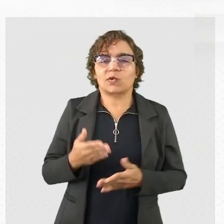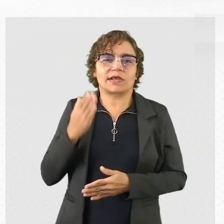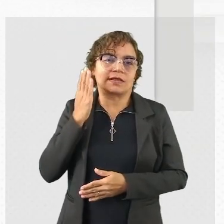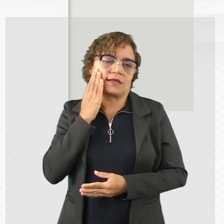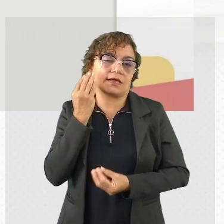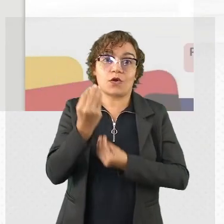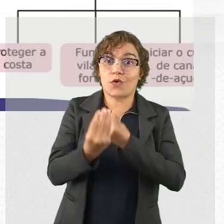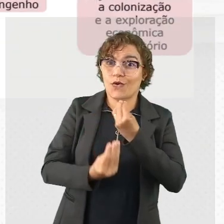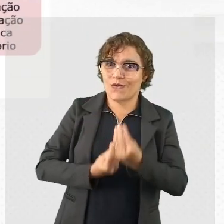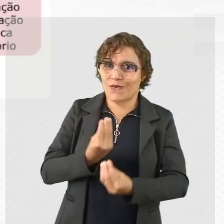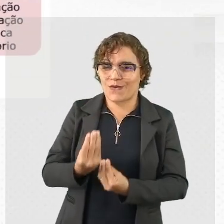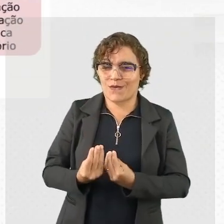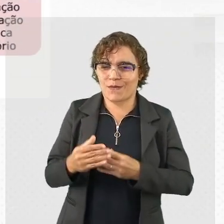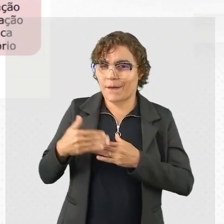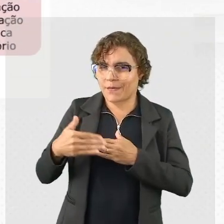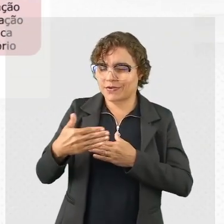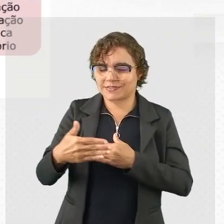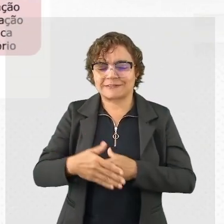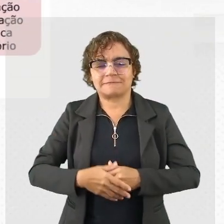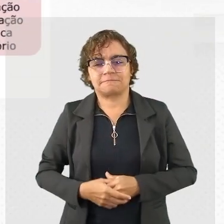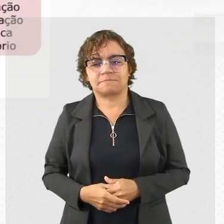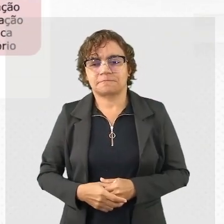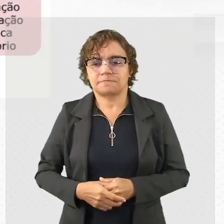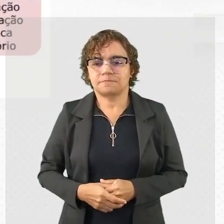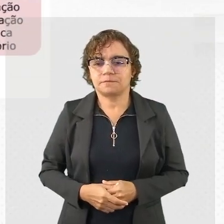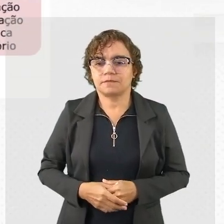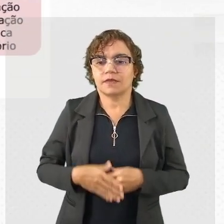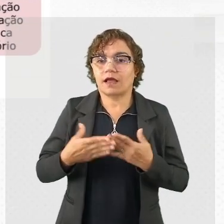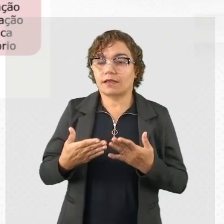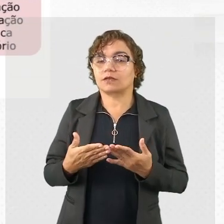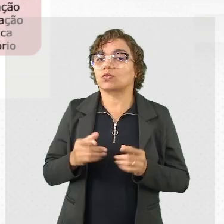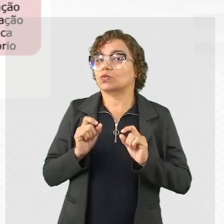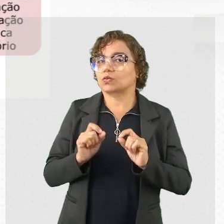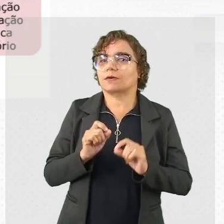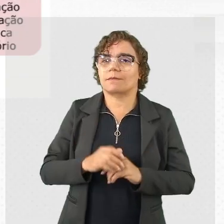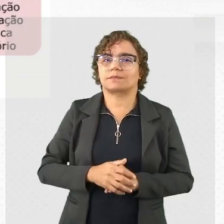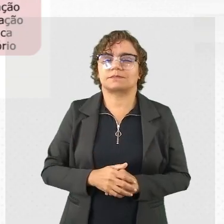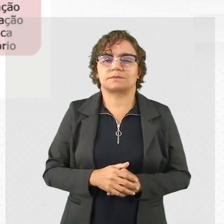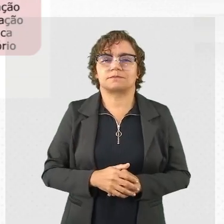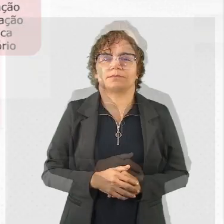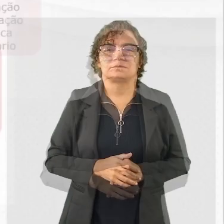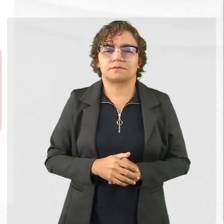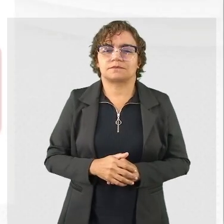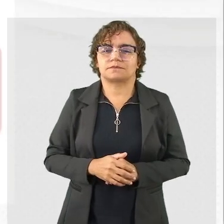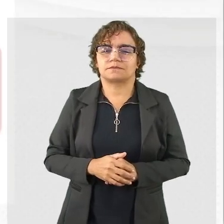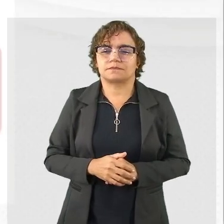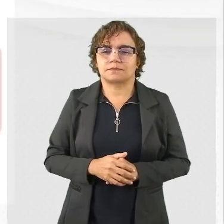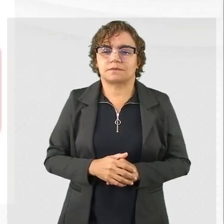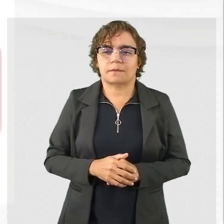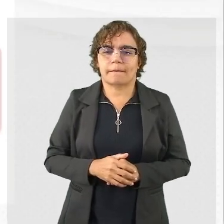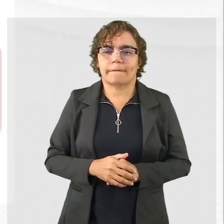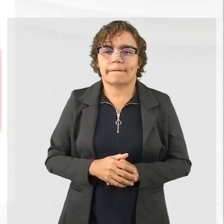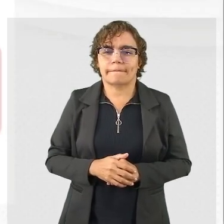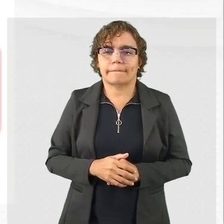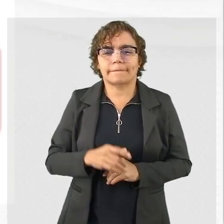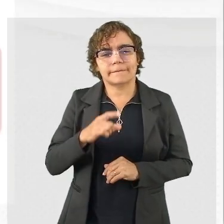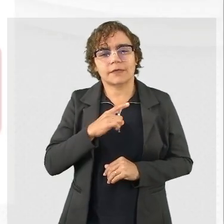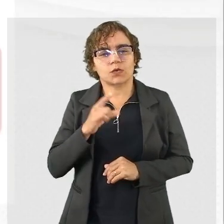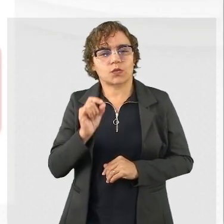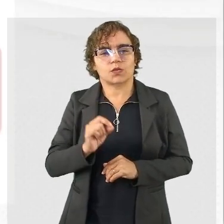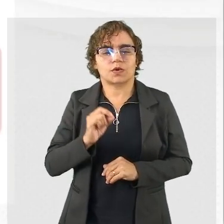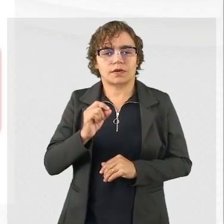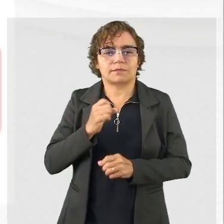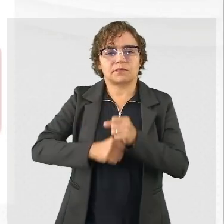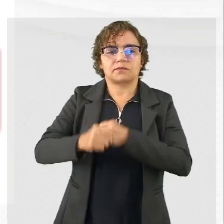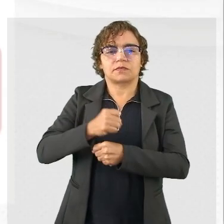que se dá esse processo. E aí é o que se cria, já a partir de 1500,